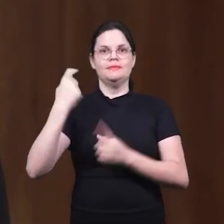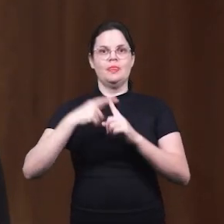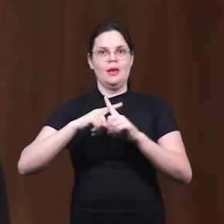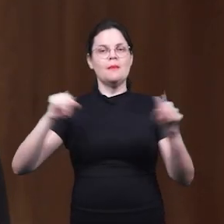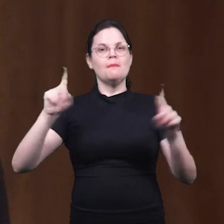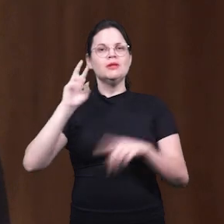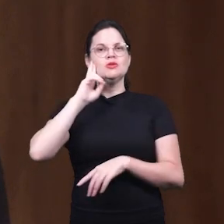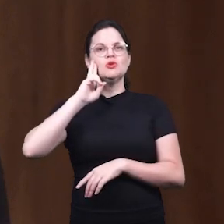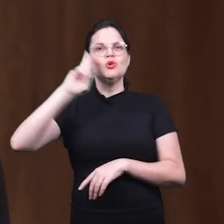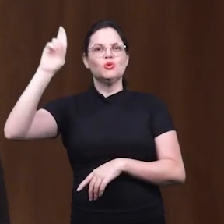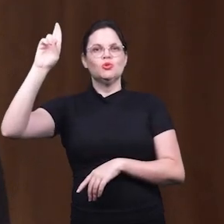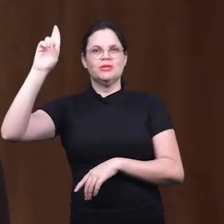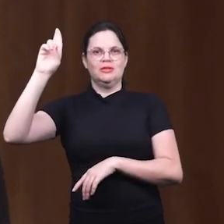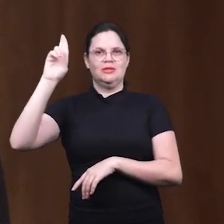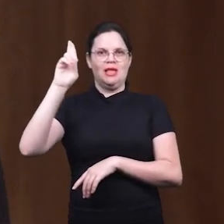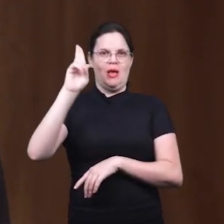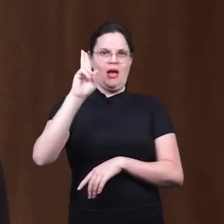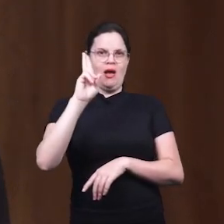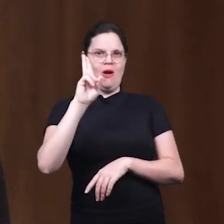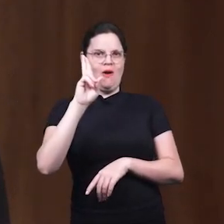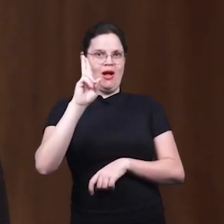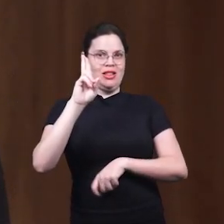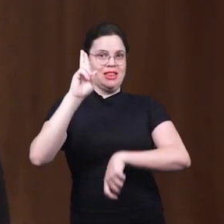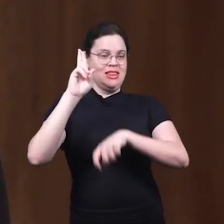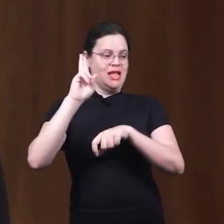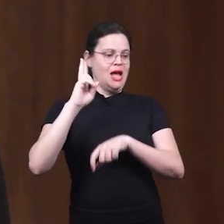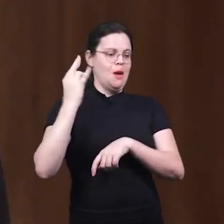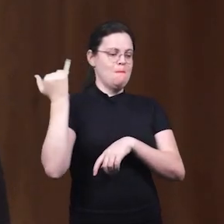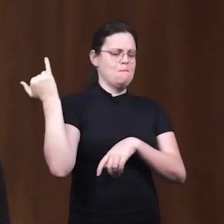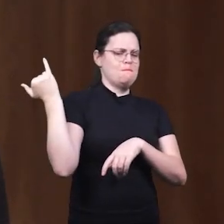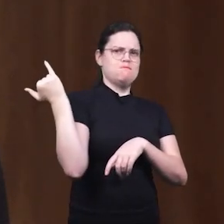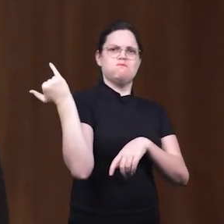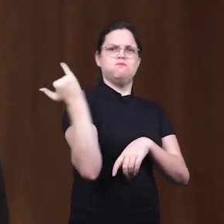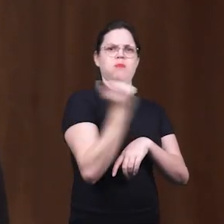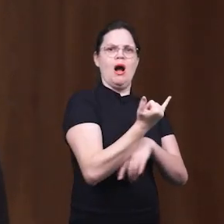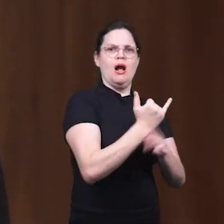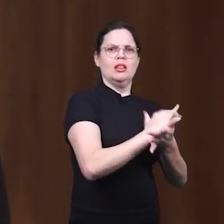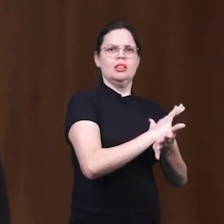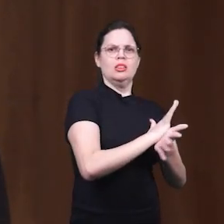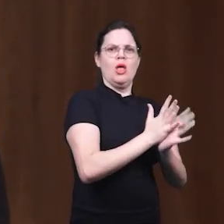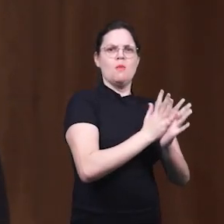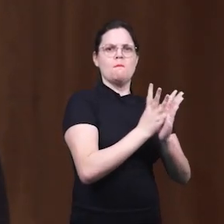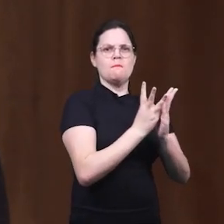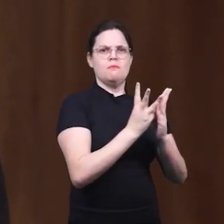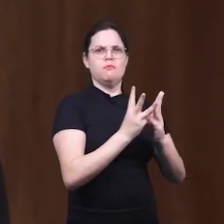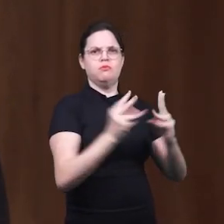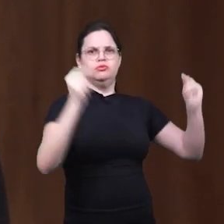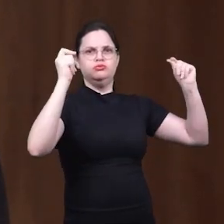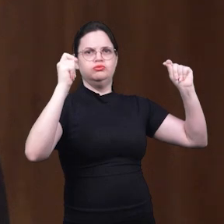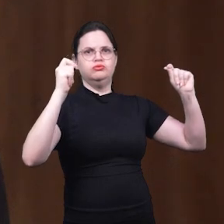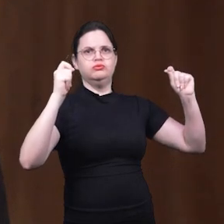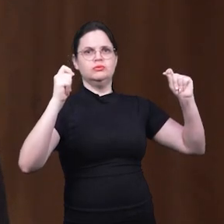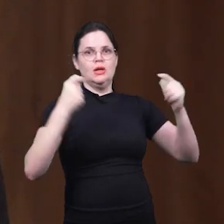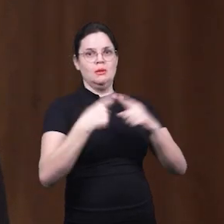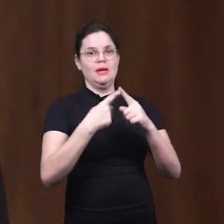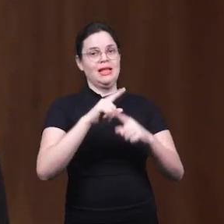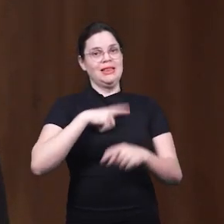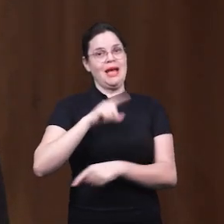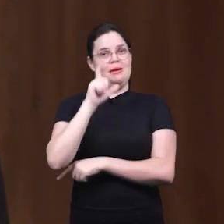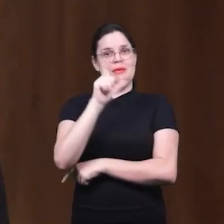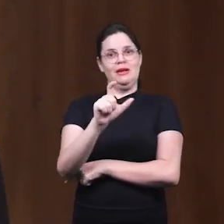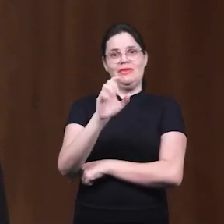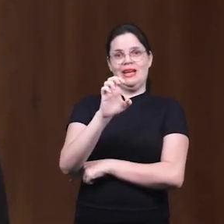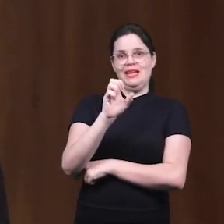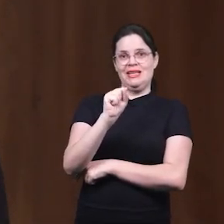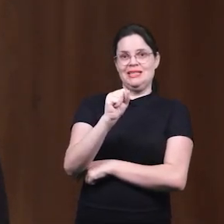Senhor o desfará pelo assopro da sua boca e o aniquilará pelo esplendor da sua vinda. Esse